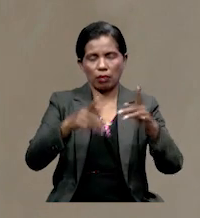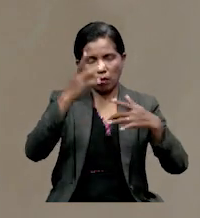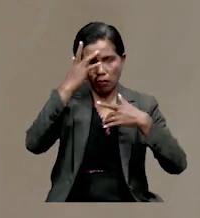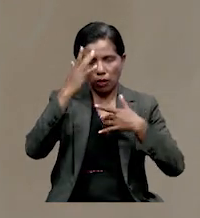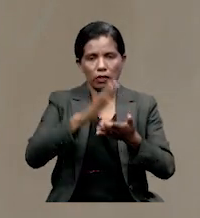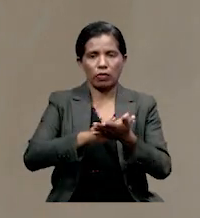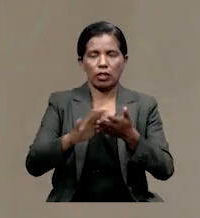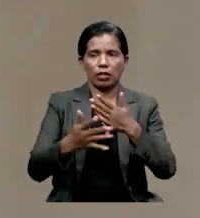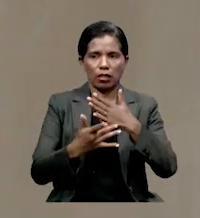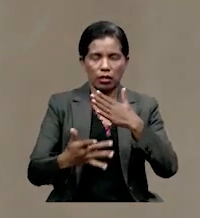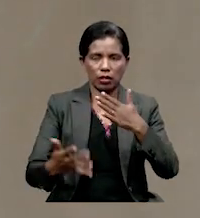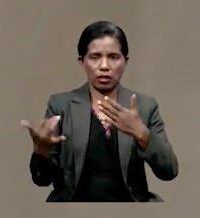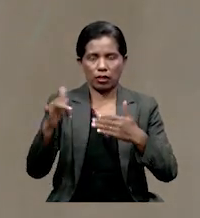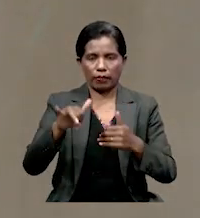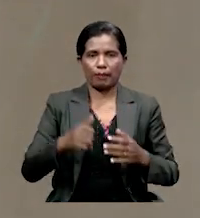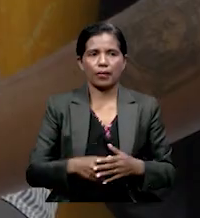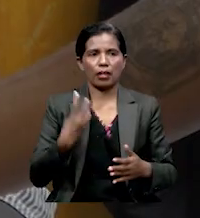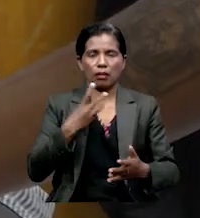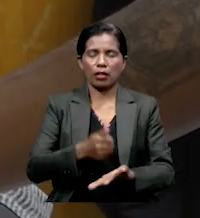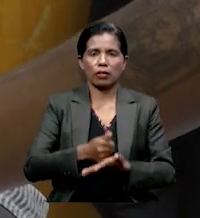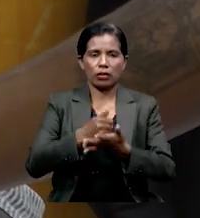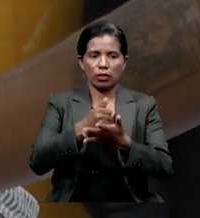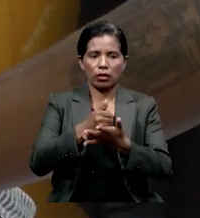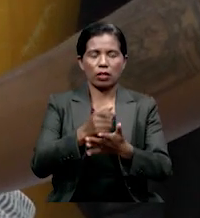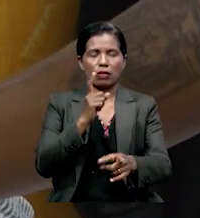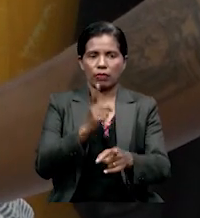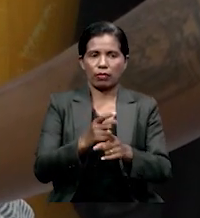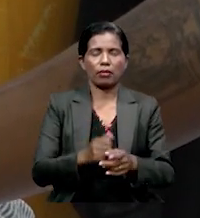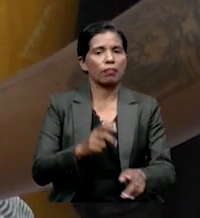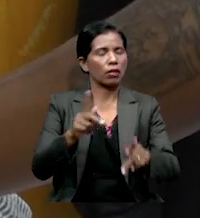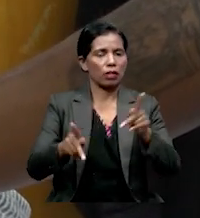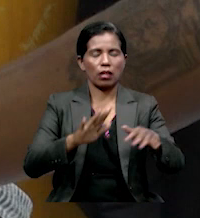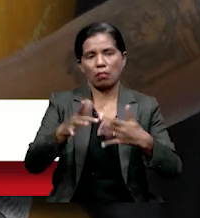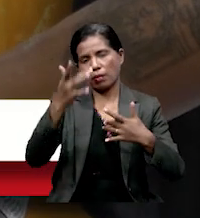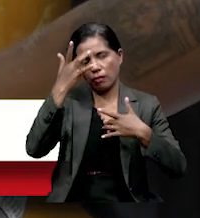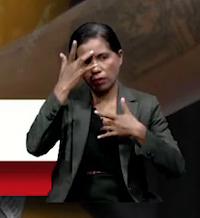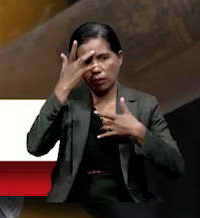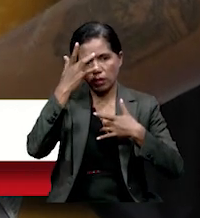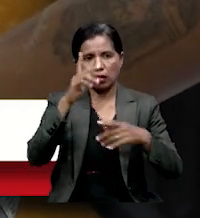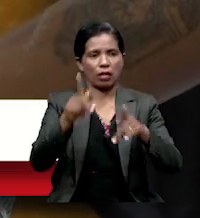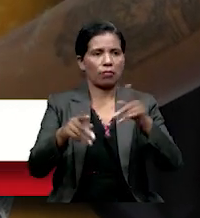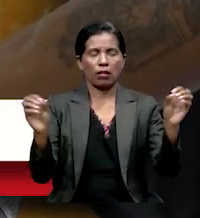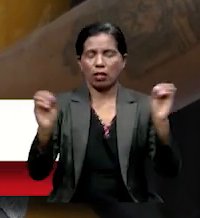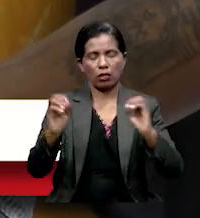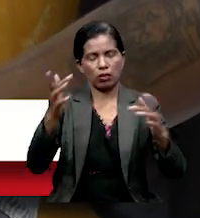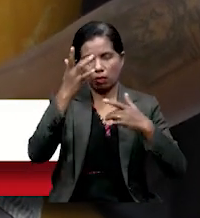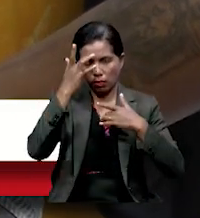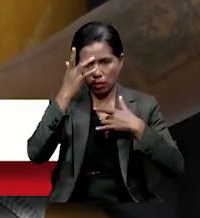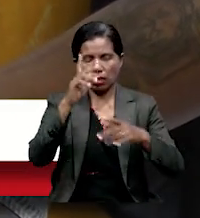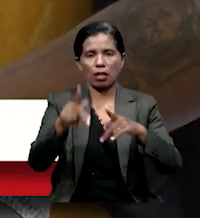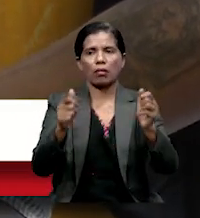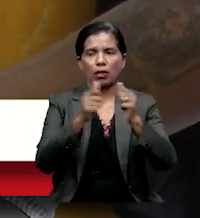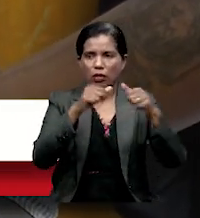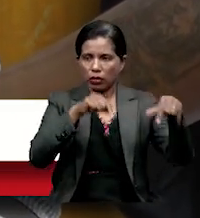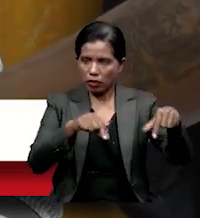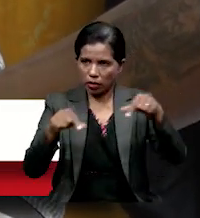Sira. A minha atende documento cidadania geral. Baema moras, baema laos moras, baema deficientes,